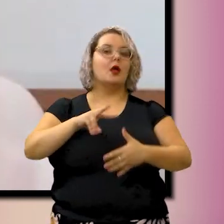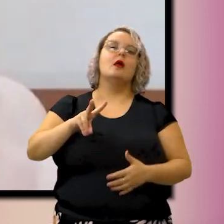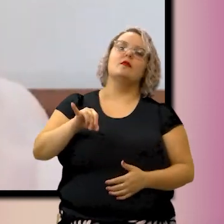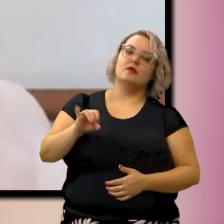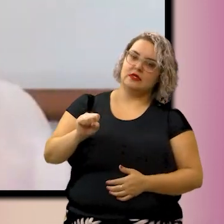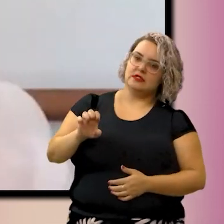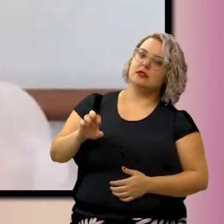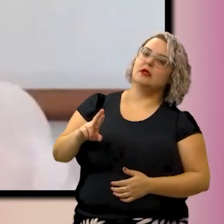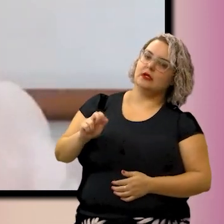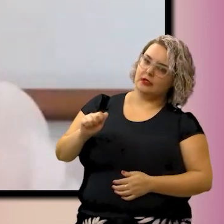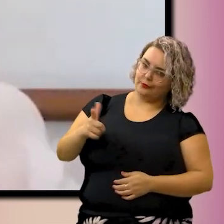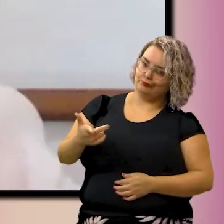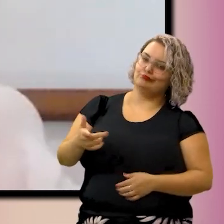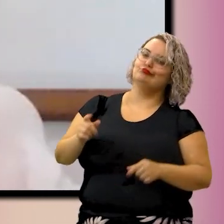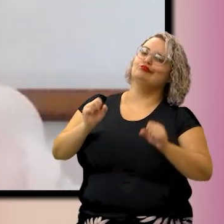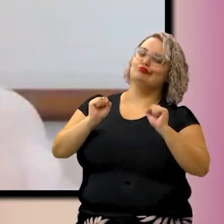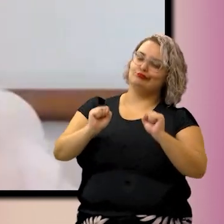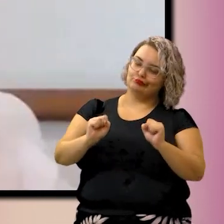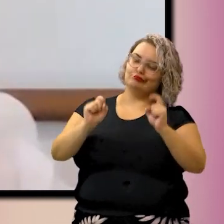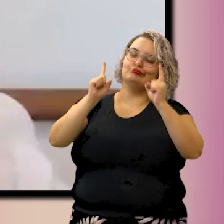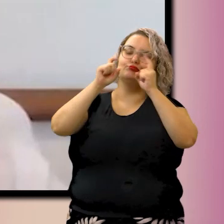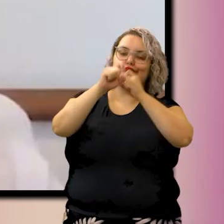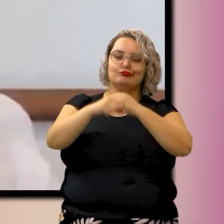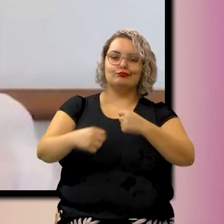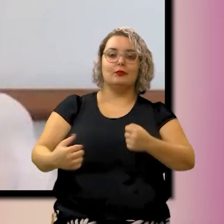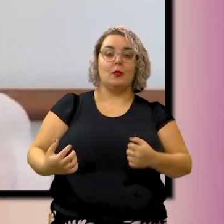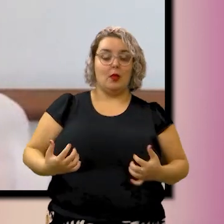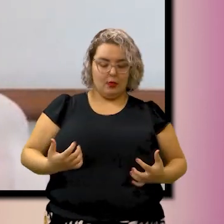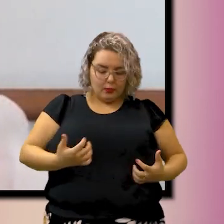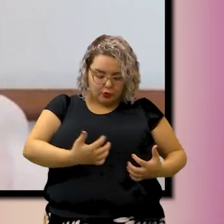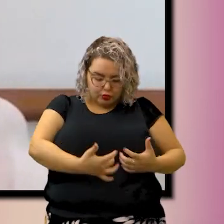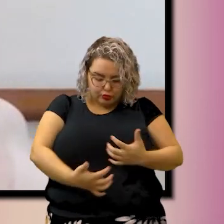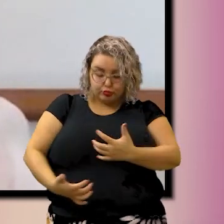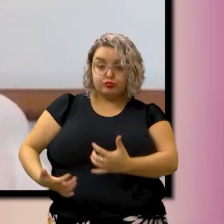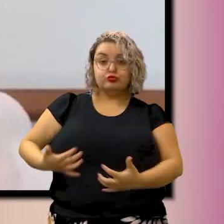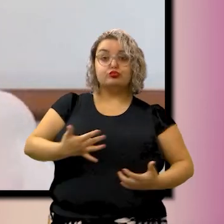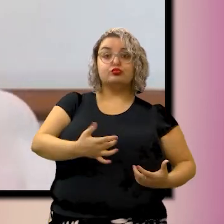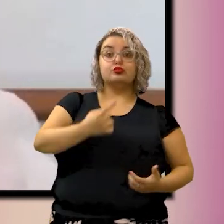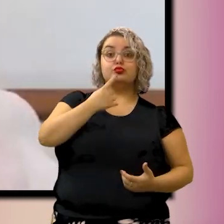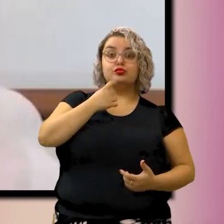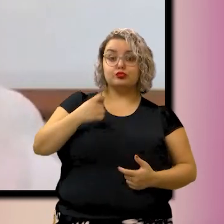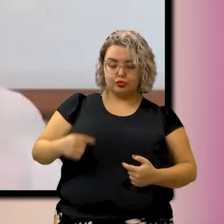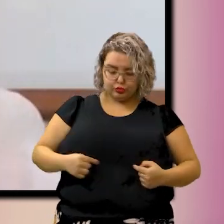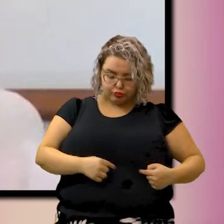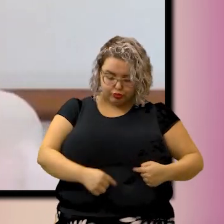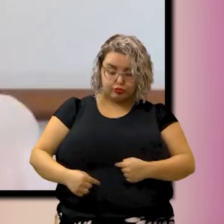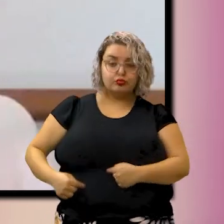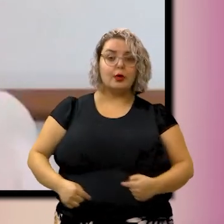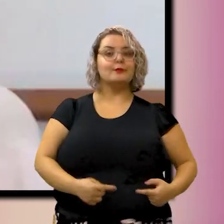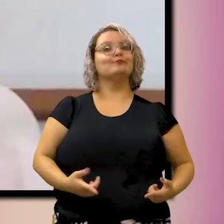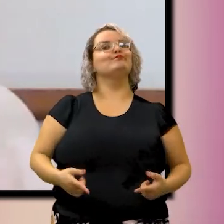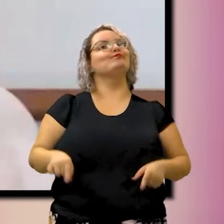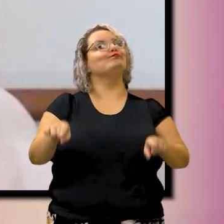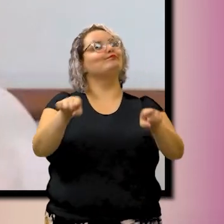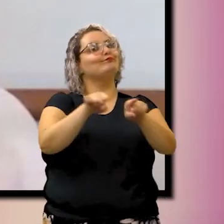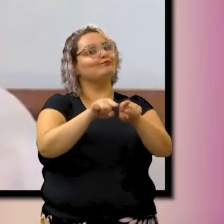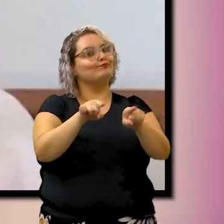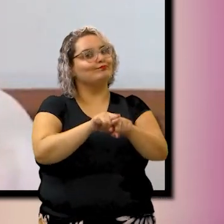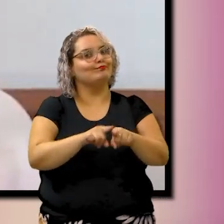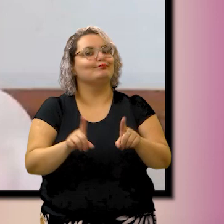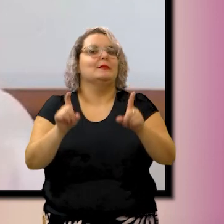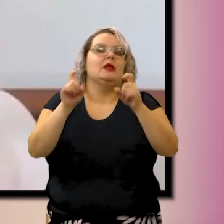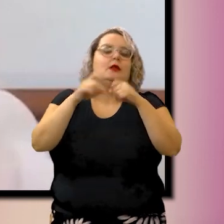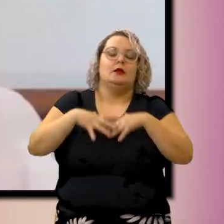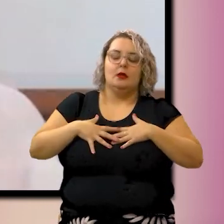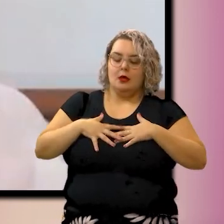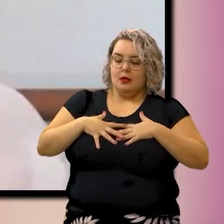visceral. Isso pode dificultar a circulação ao nível da barriga, principalmente. O Quem é obeso também tem uma dificuldade de